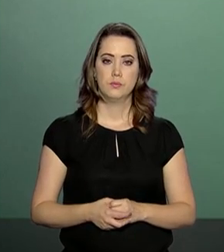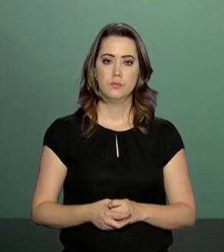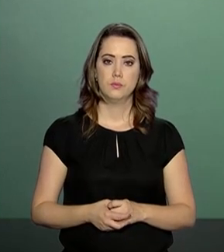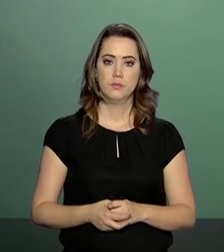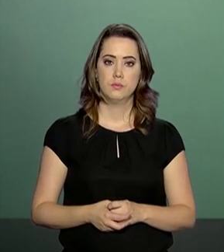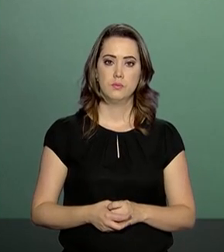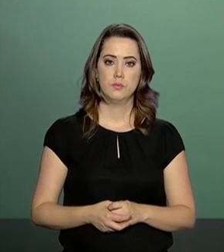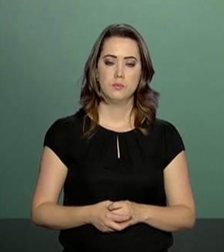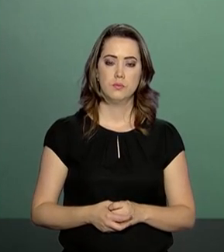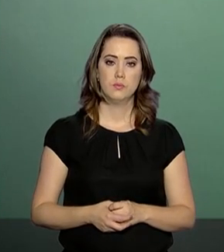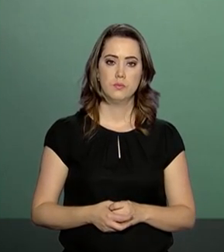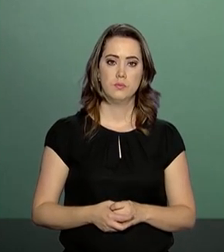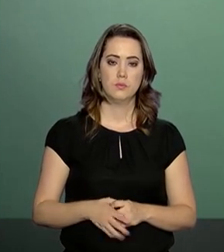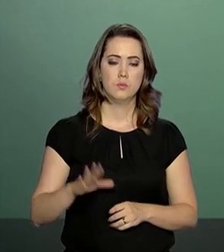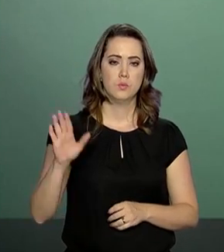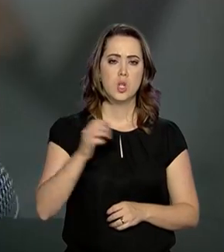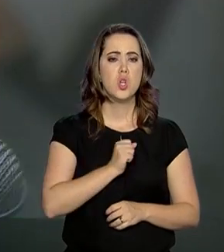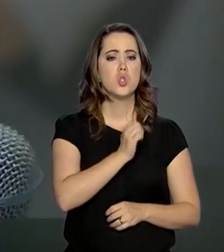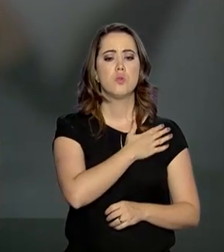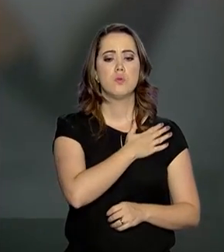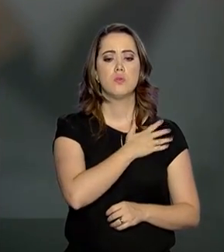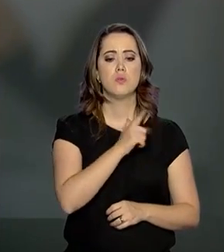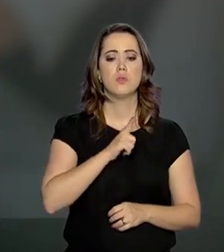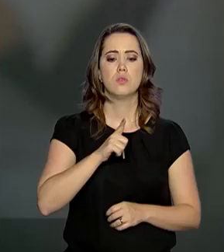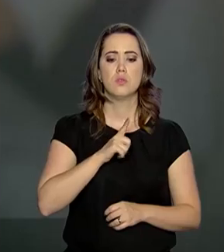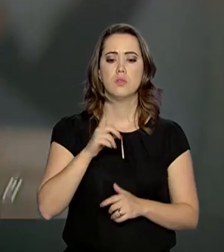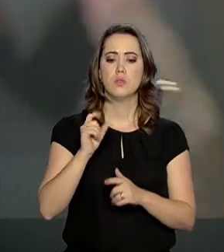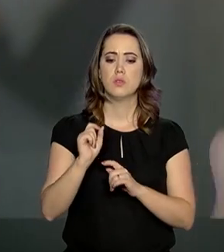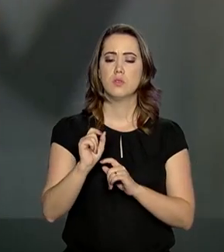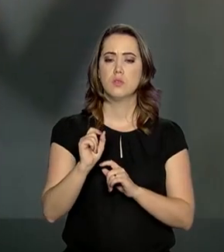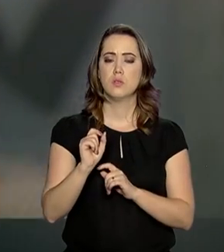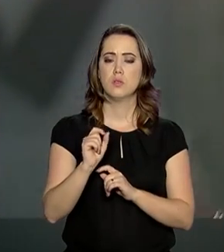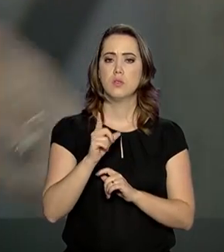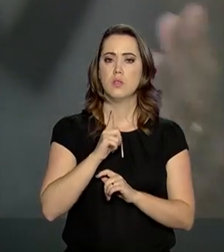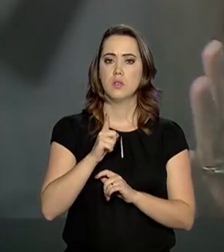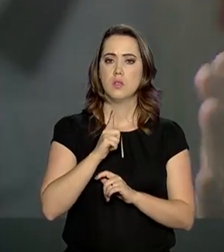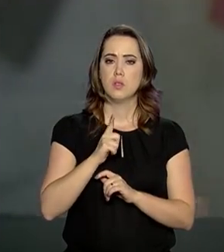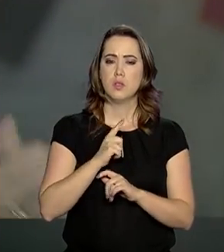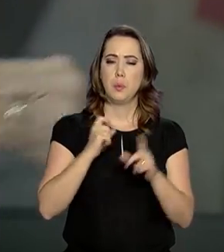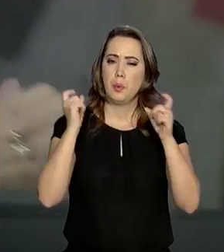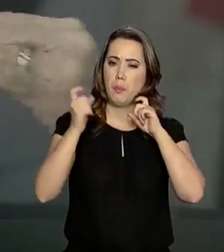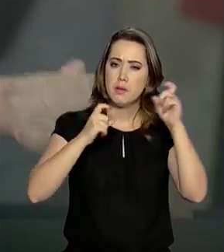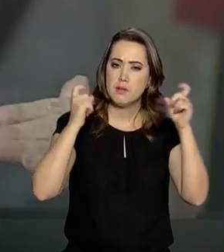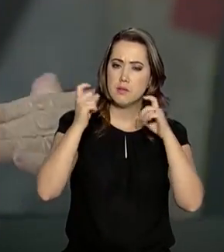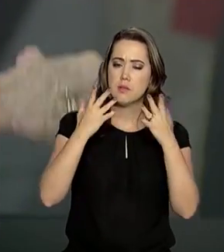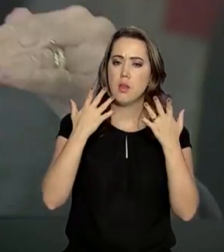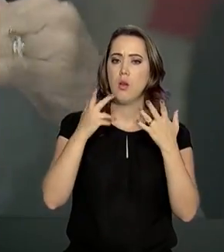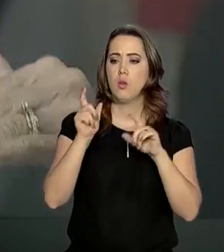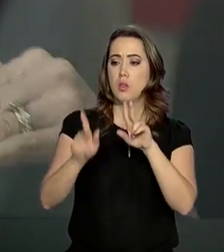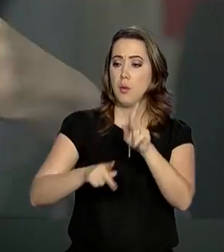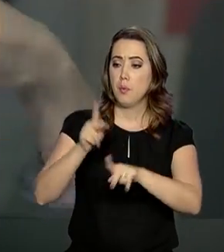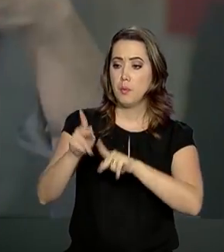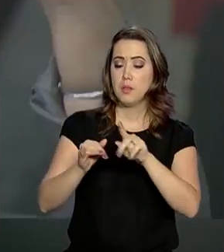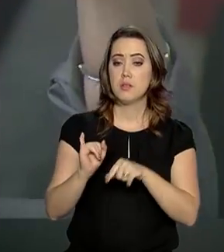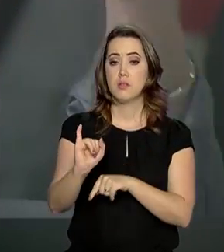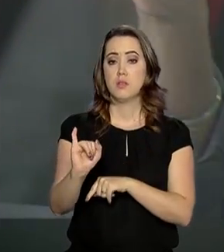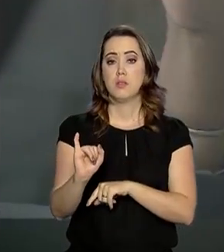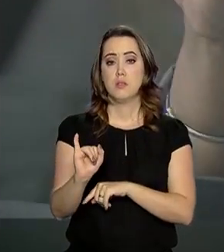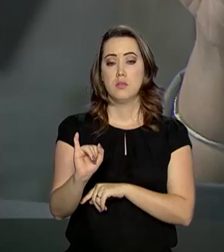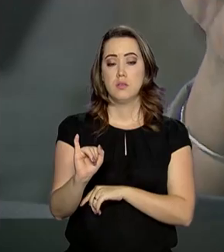Tânia General a há uma preocupação muito grande e eh da população se poderia se o fato de